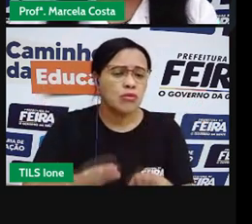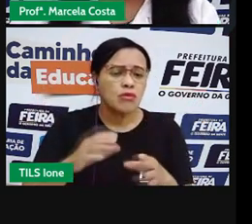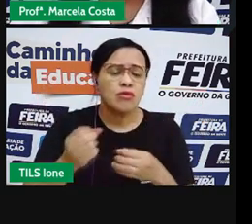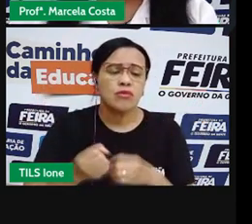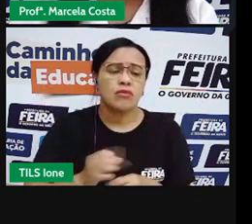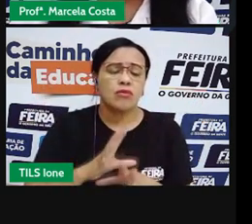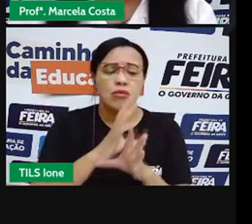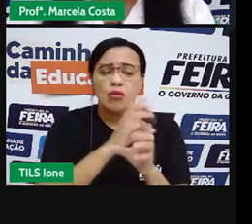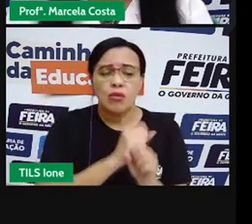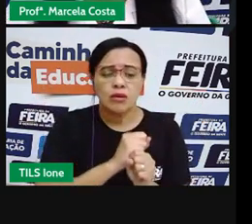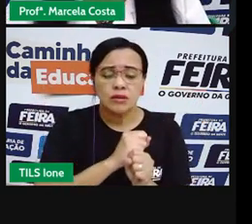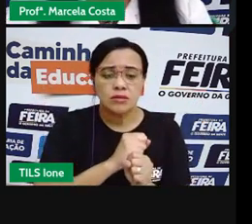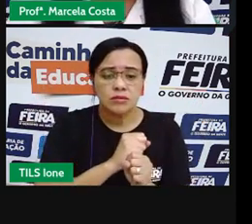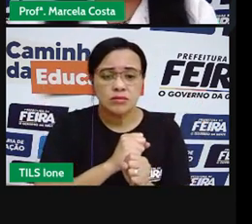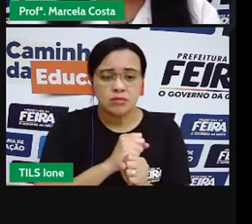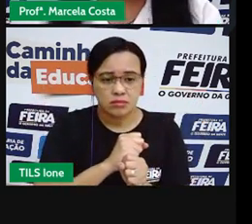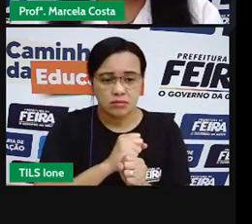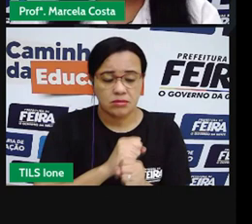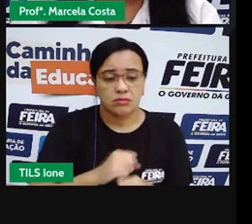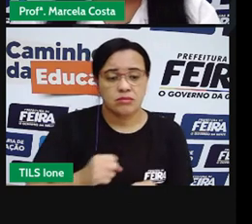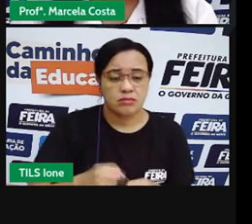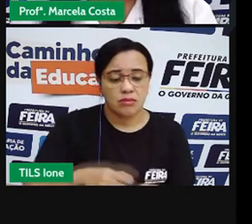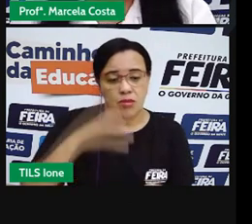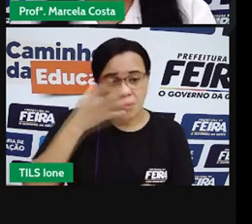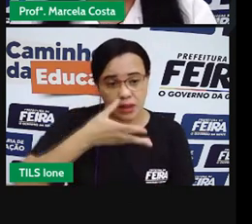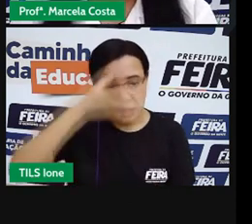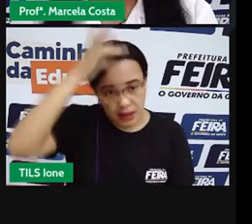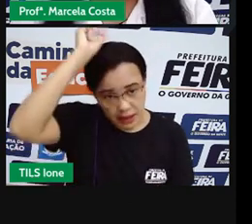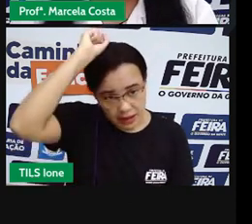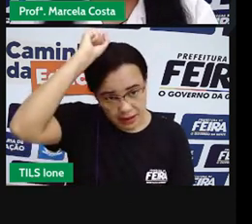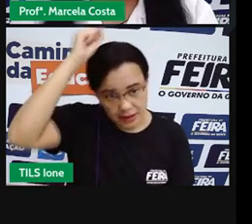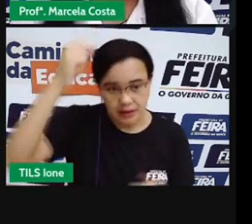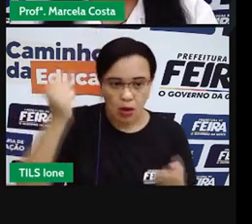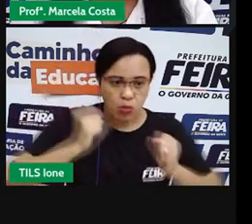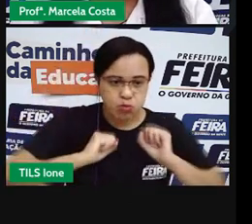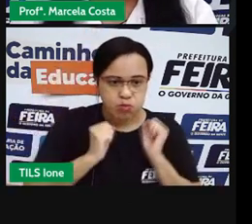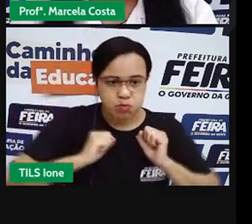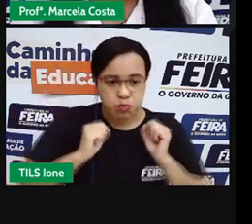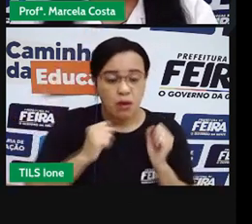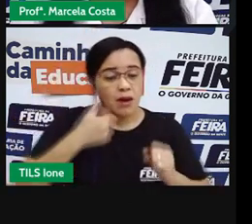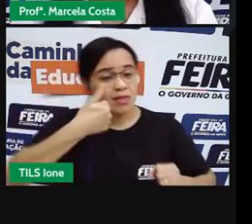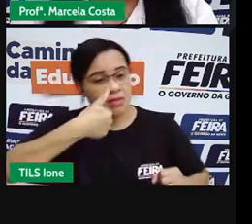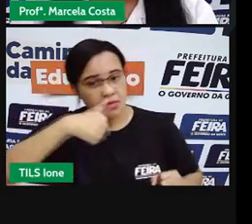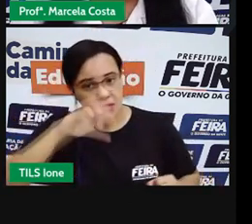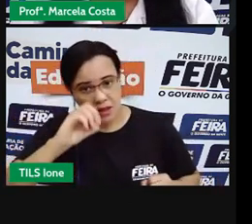Então, se eu já sei aqui que a galinha botou 2 ovos, então eu vou representar essa quantidade.